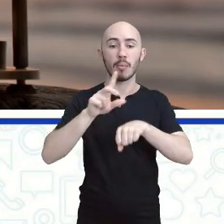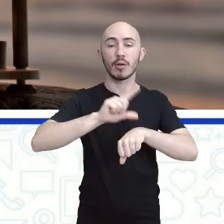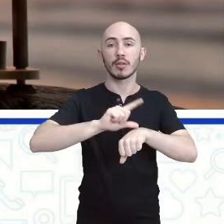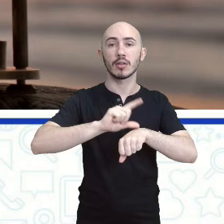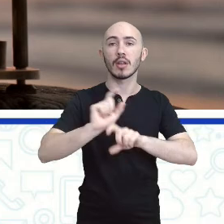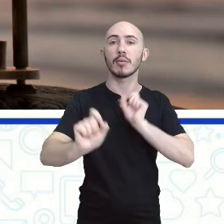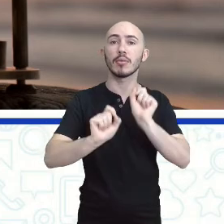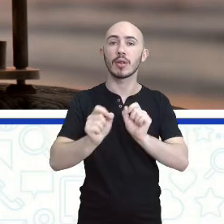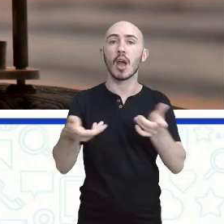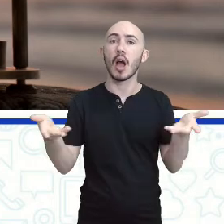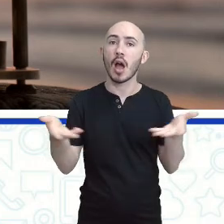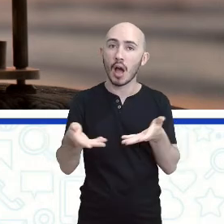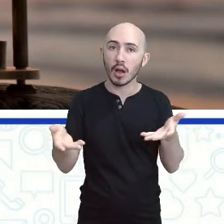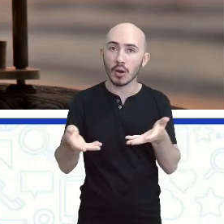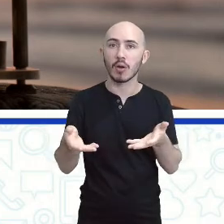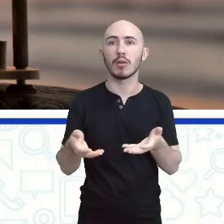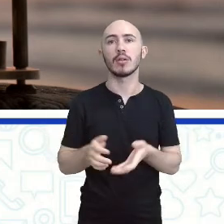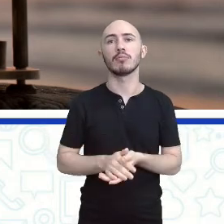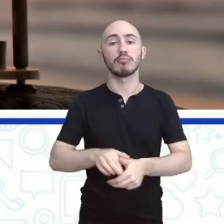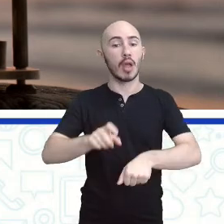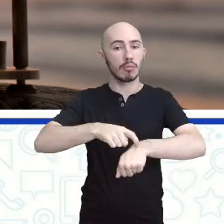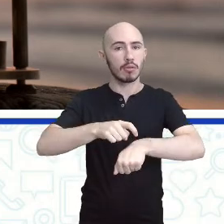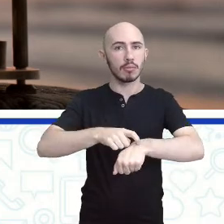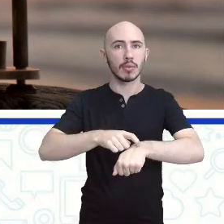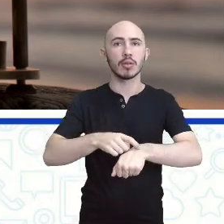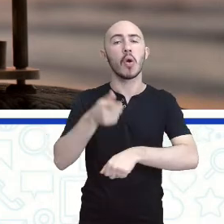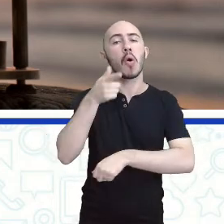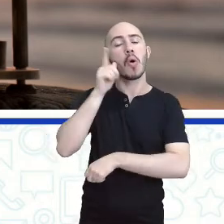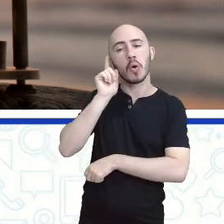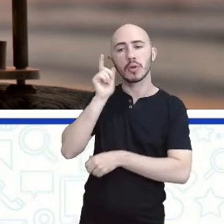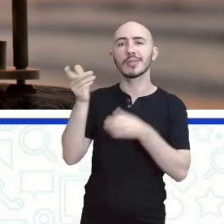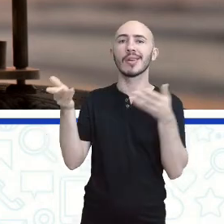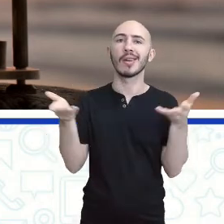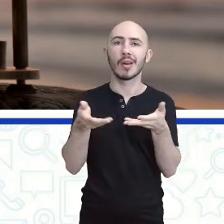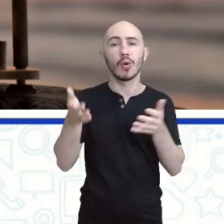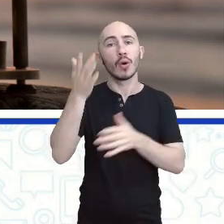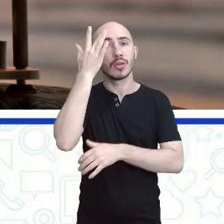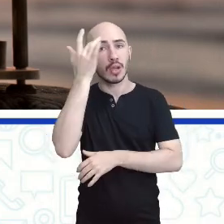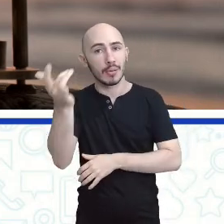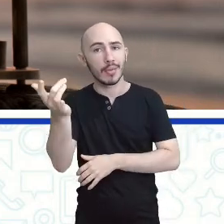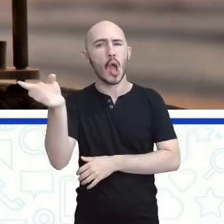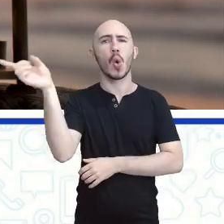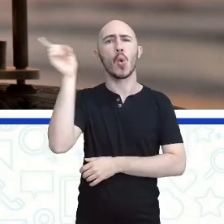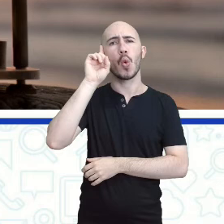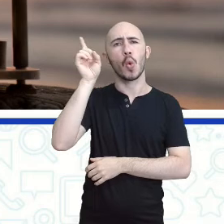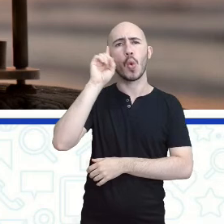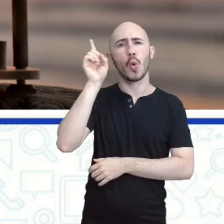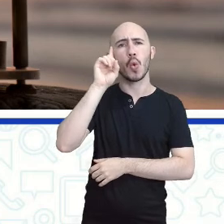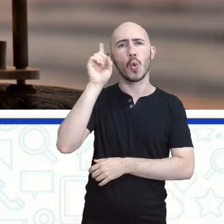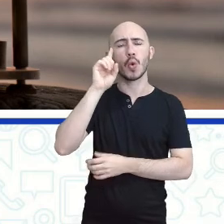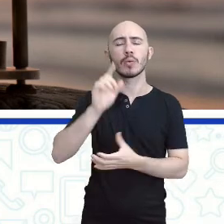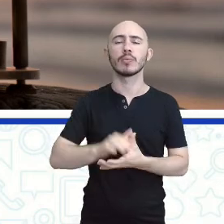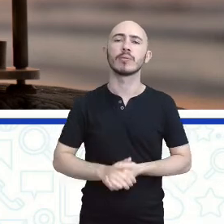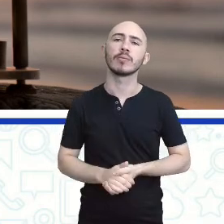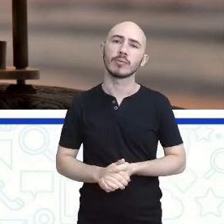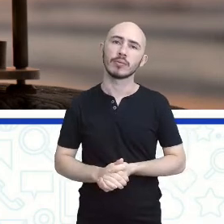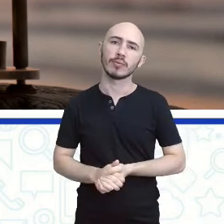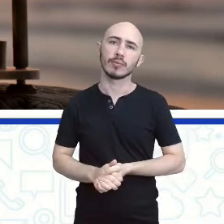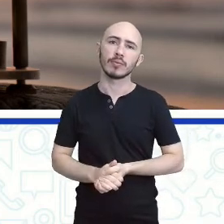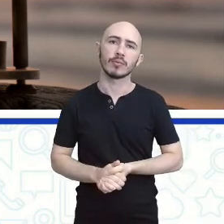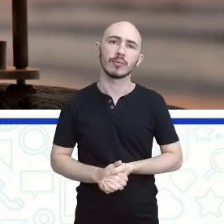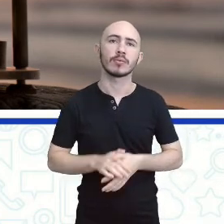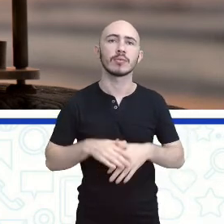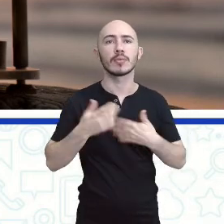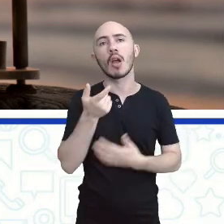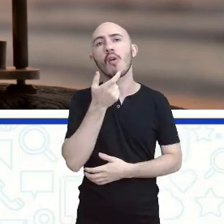quem? Agora, no momento, ontem, hoje, amanhã, todos os dias, né, diariamente. Em